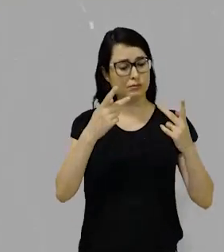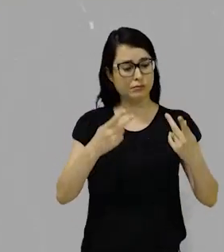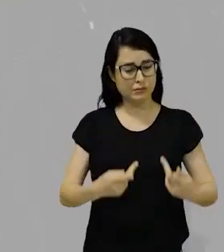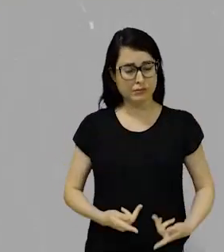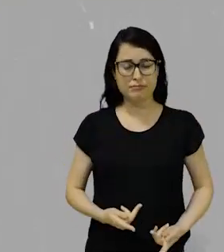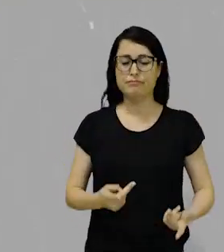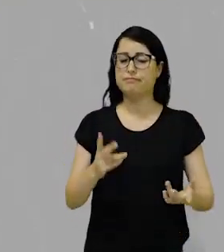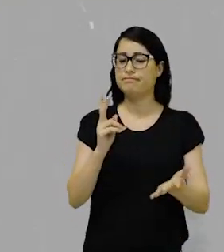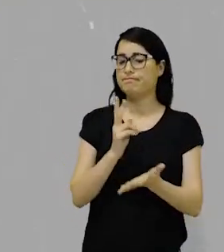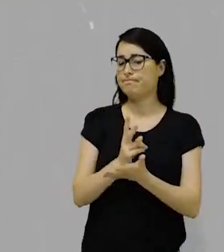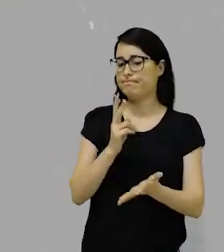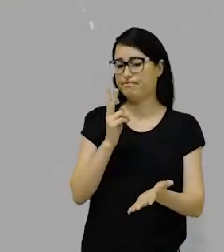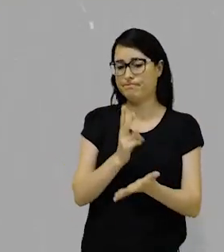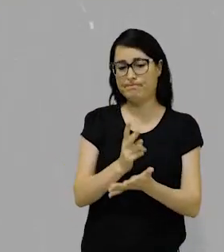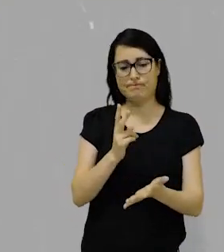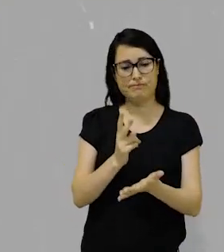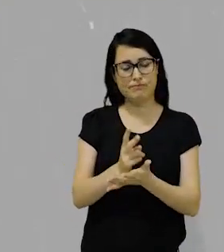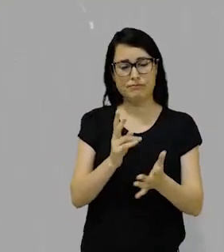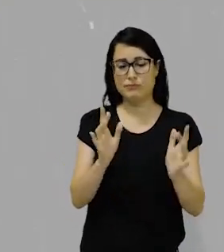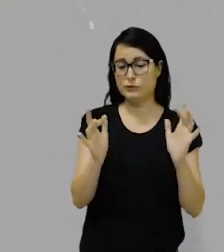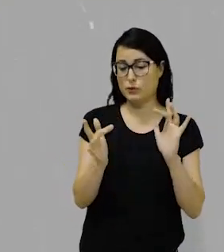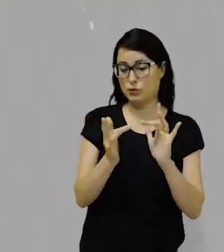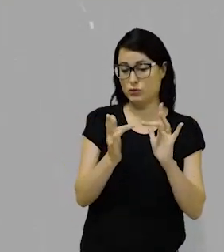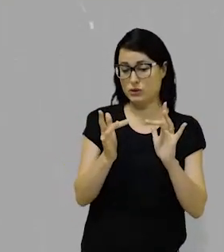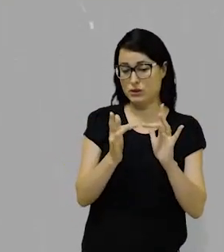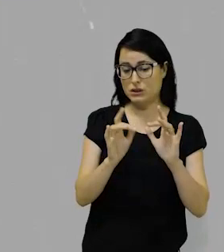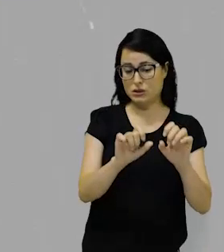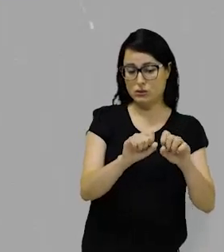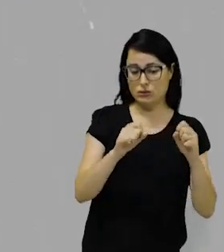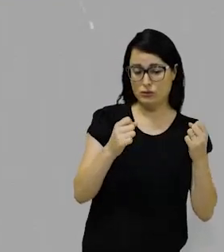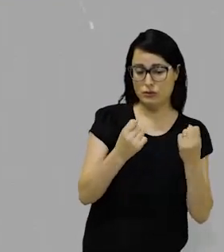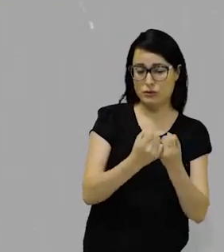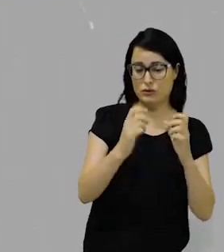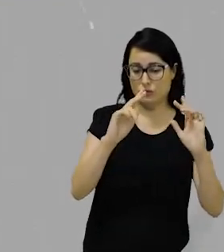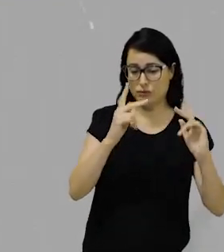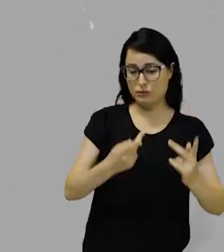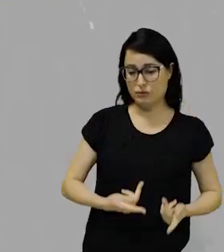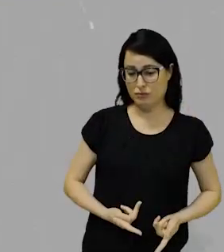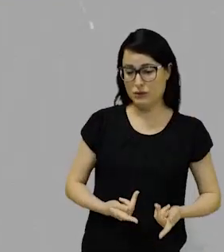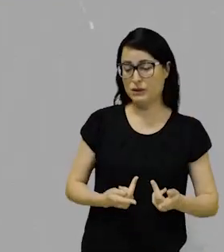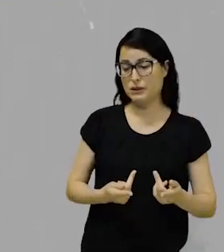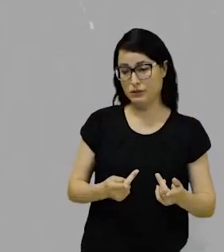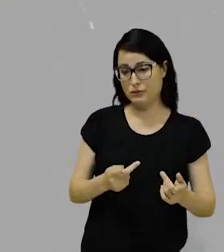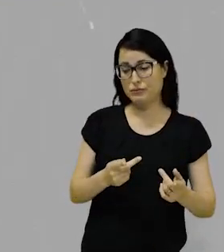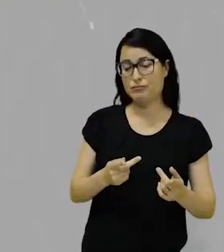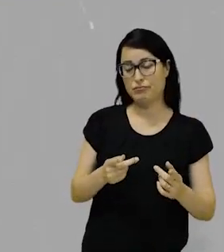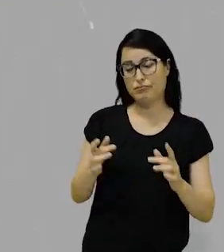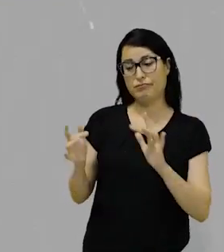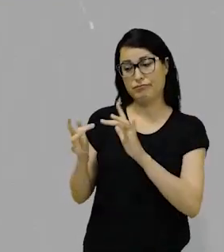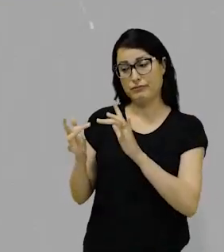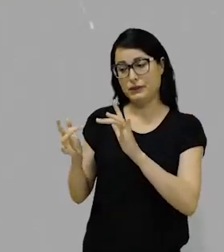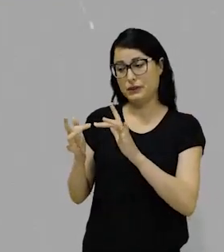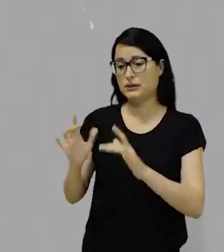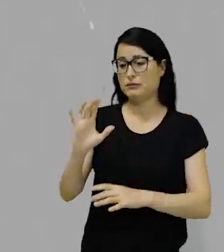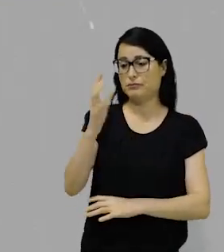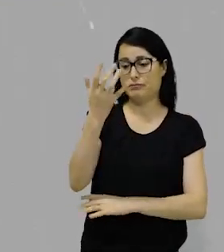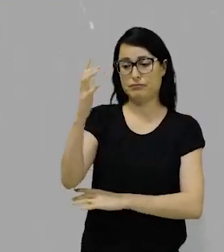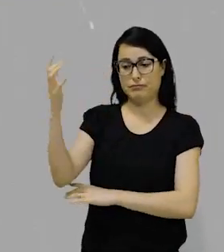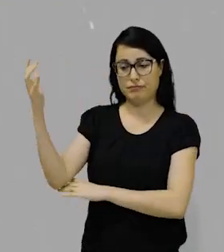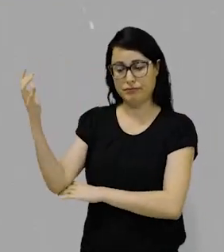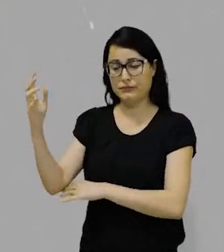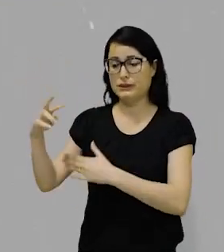como eu já disse para vocês, todo contato da sociedade com o meio trará consequências. E antes das